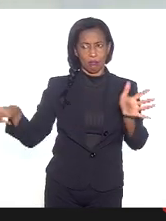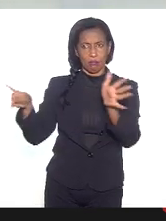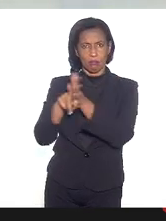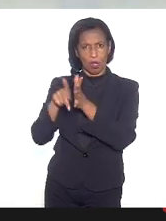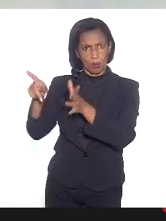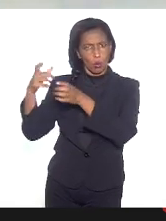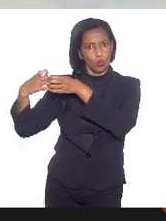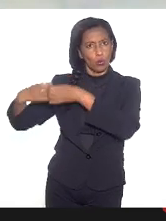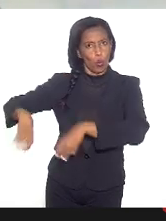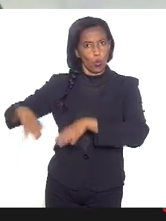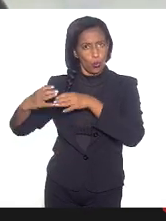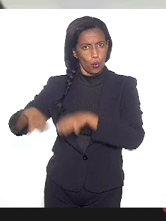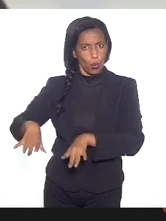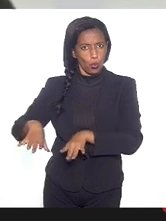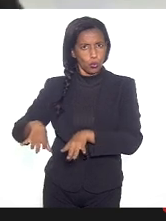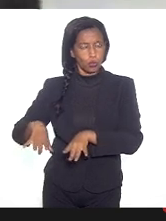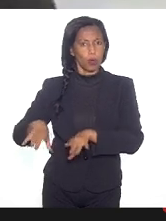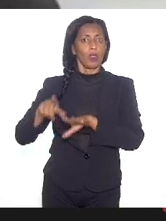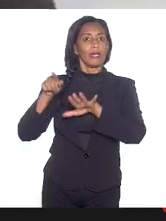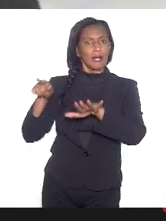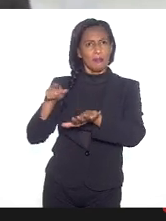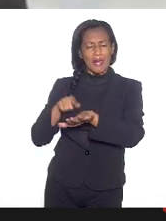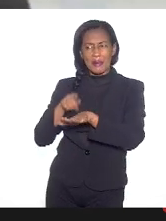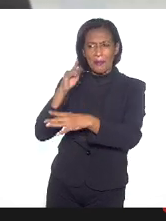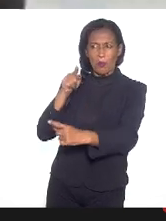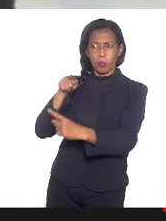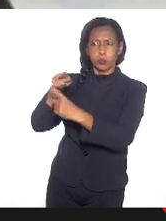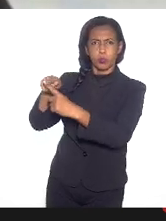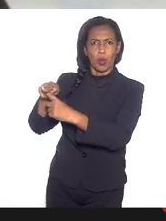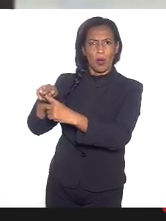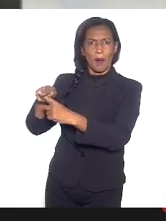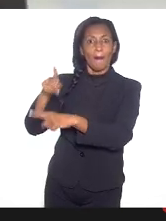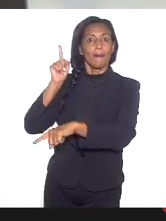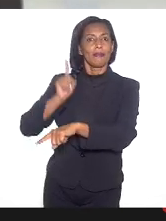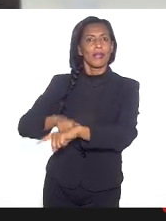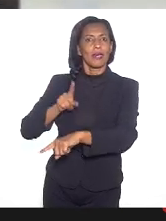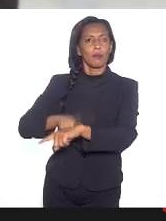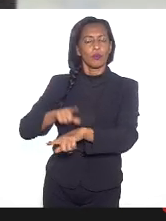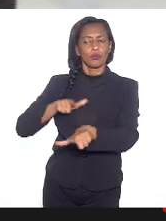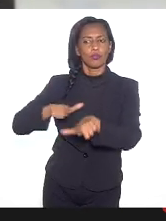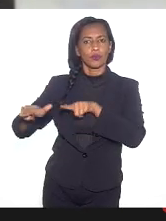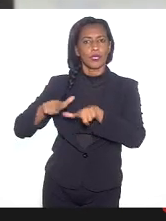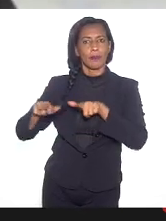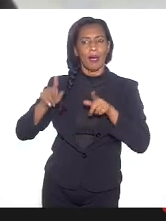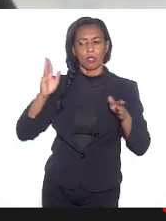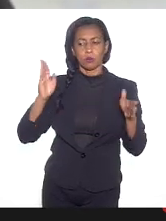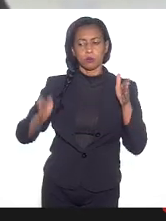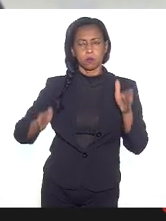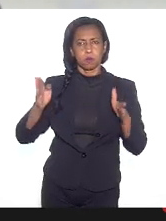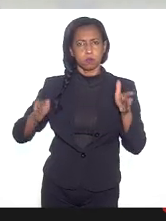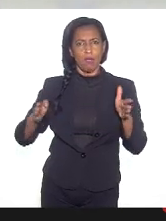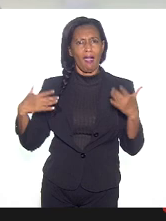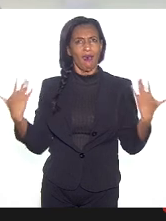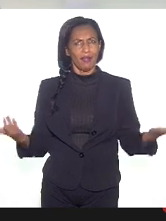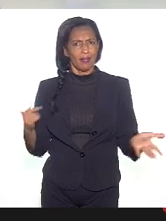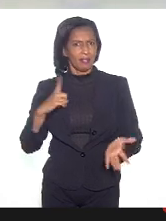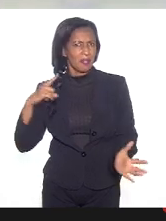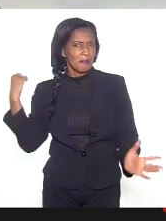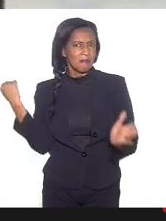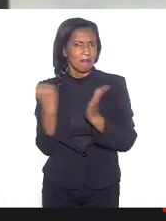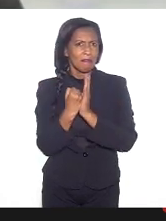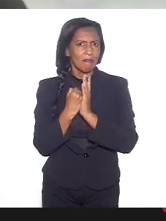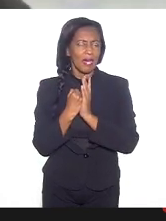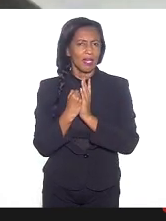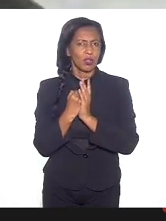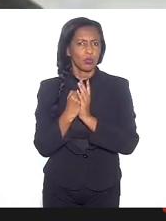dos concursos, para a questão específica dos bombeiros temporários, ainda gera um impacto para